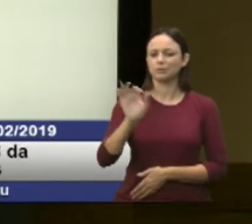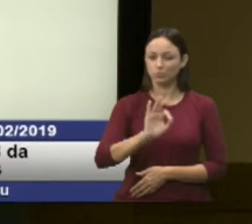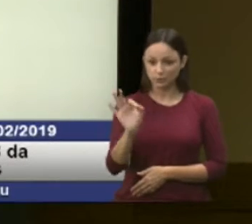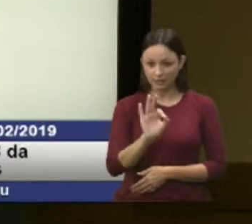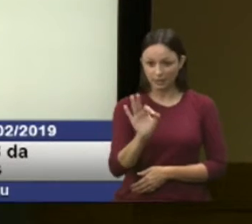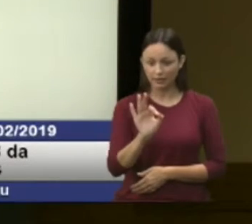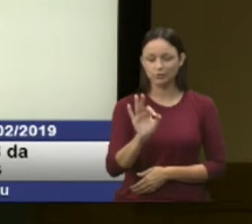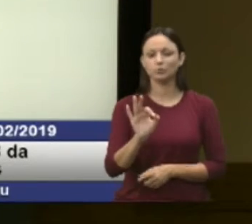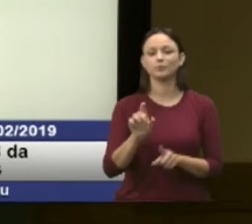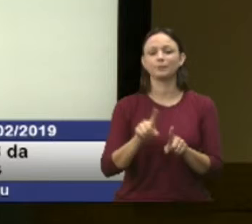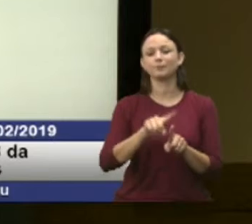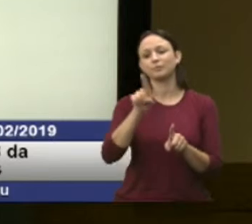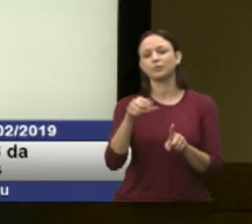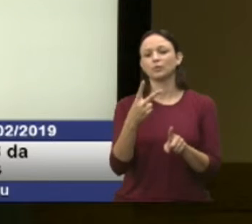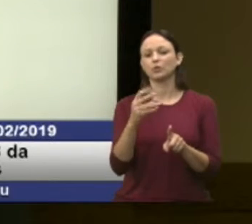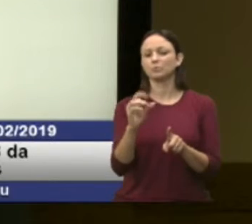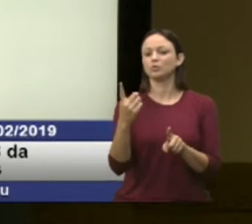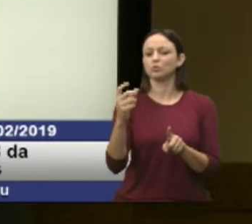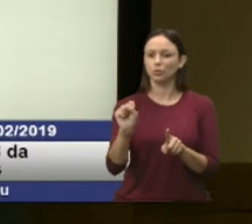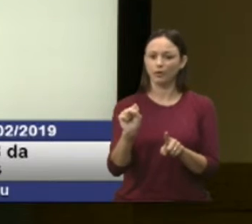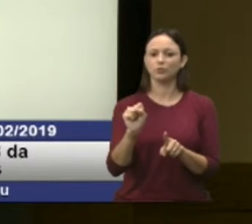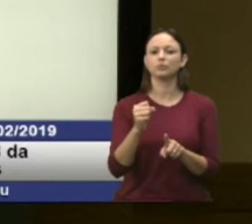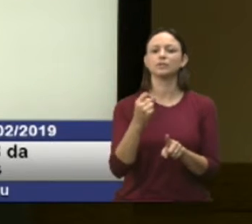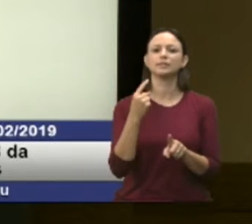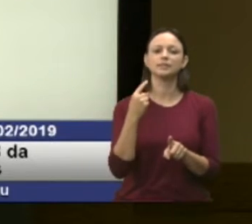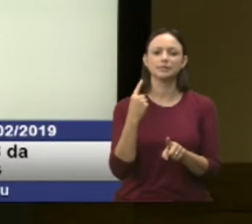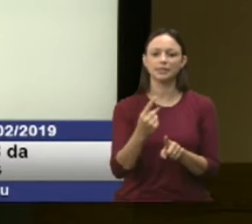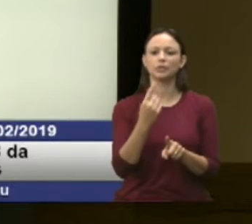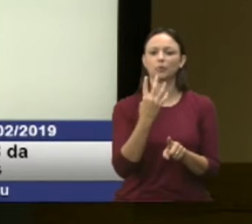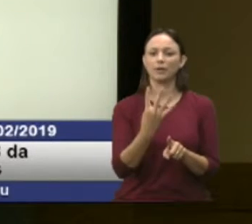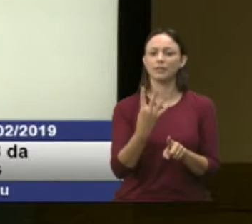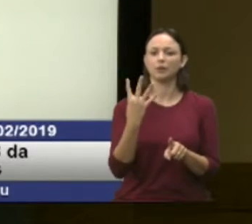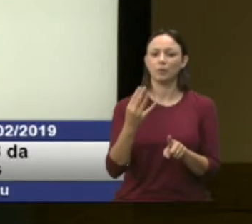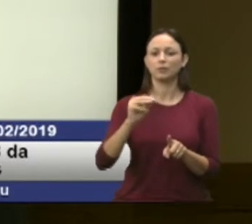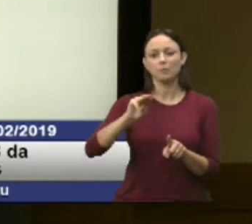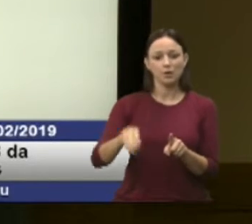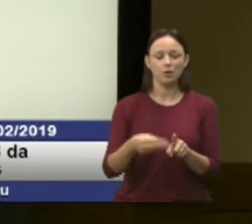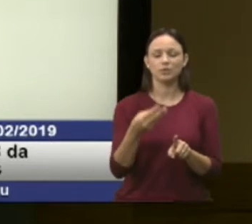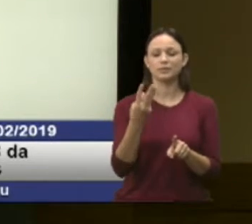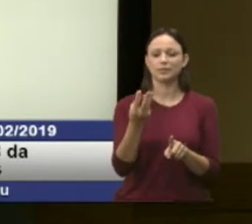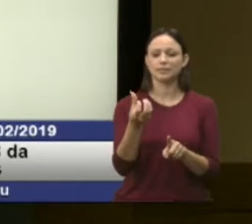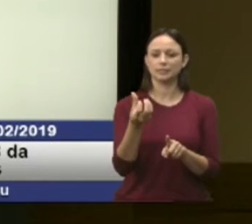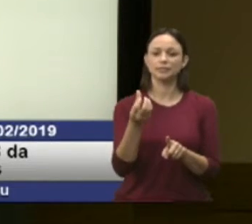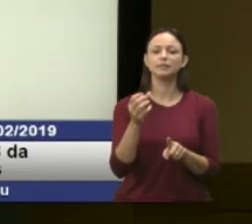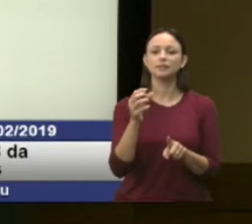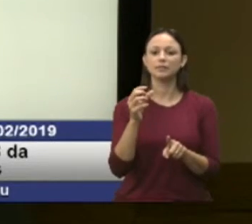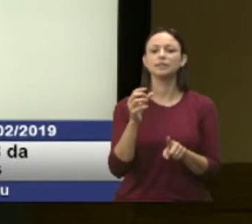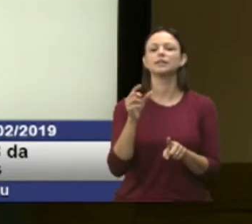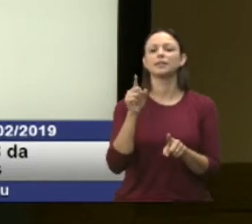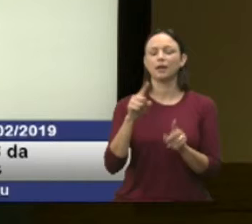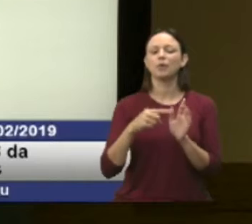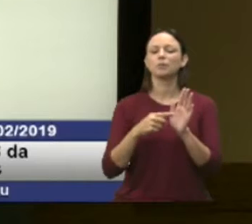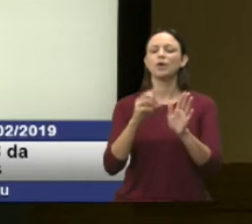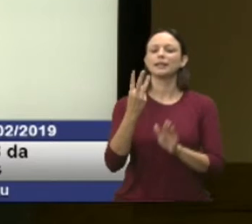40,77%. E em 2018, 144 milhões, que representam